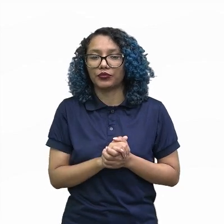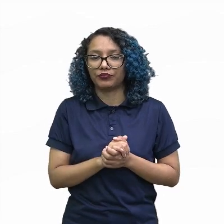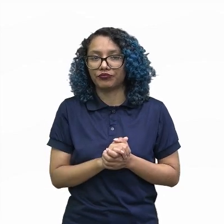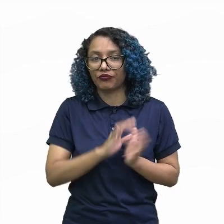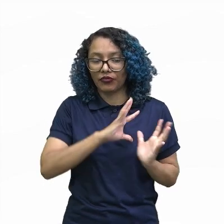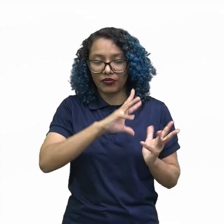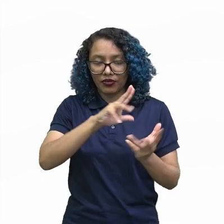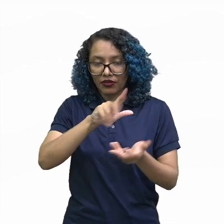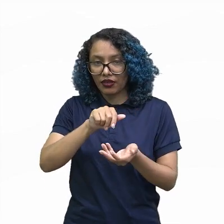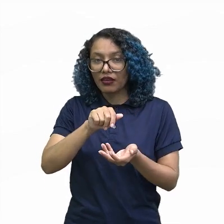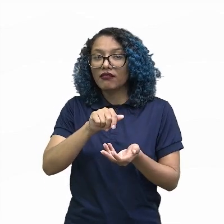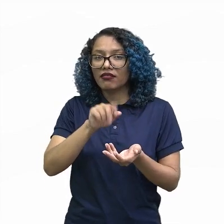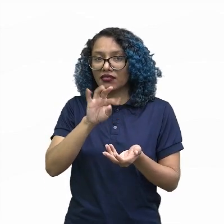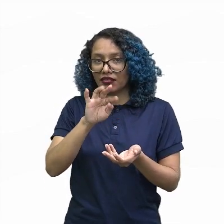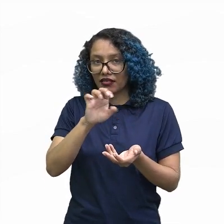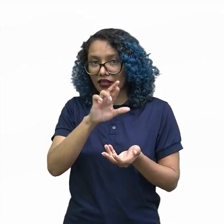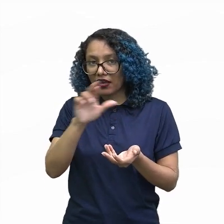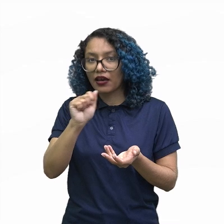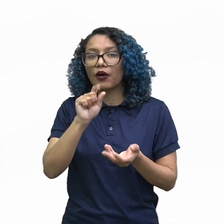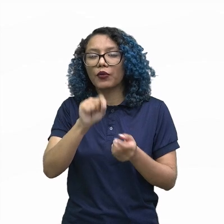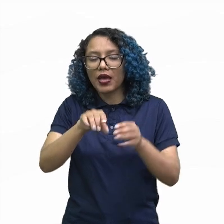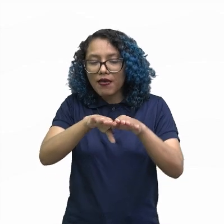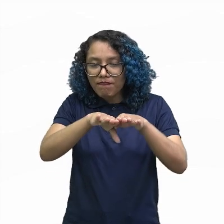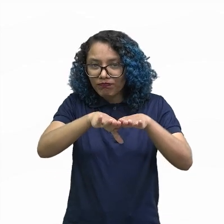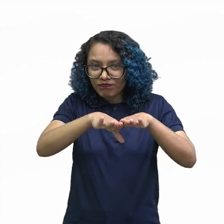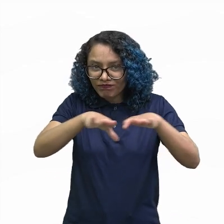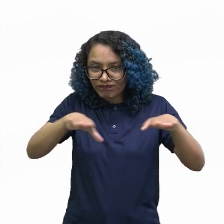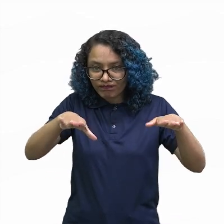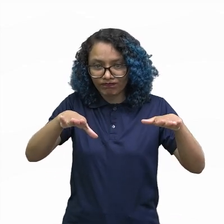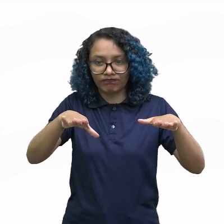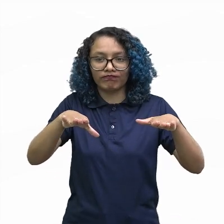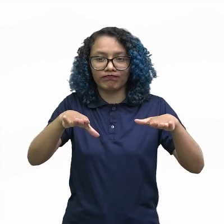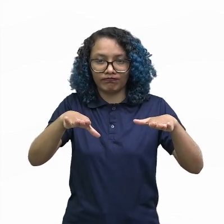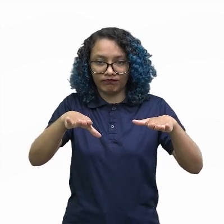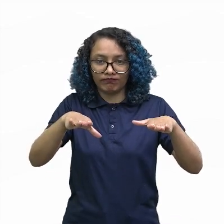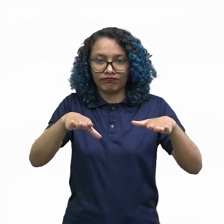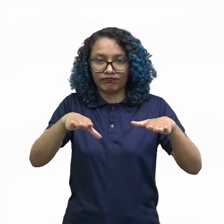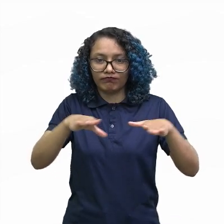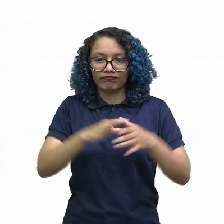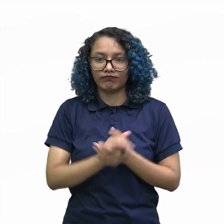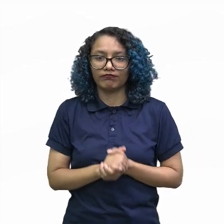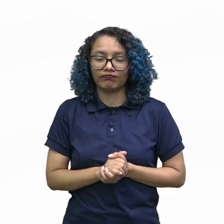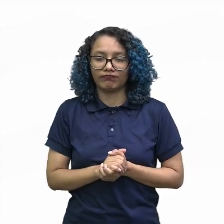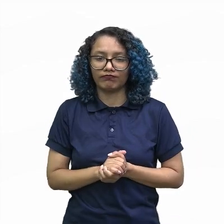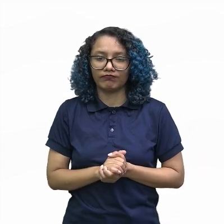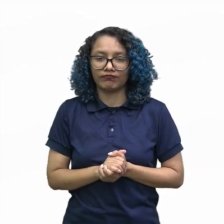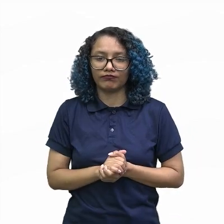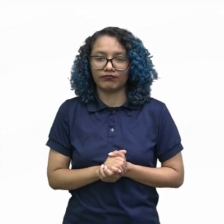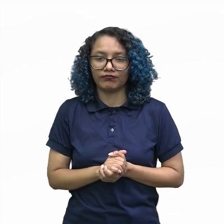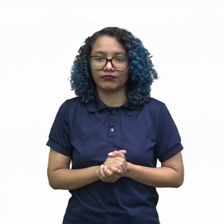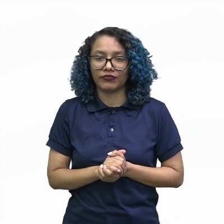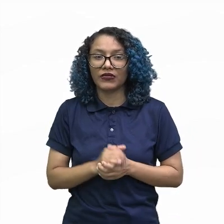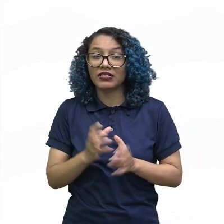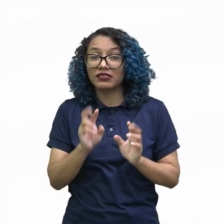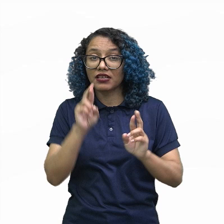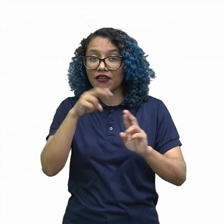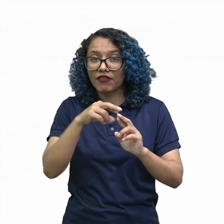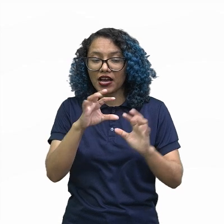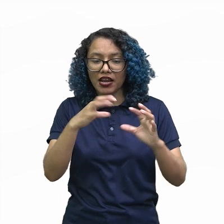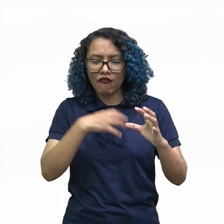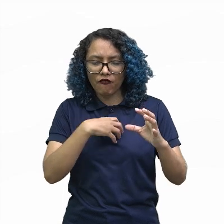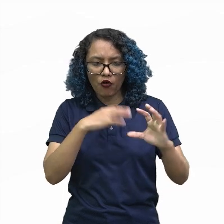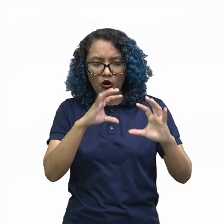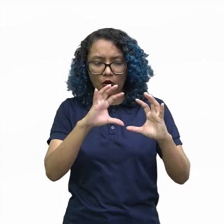é plana. Percebam aí que a ideia é exatamente ao formato da Terra, né? Então, percebam que dizer